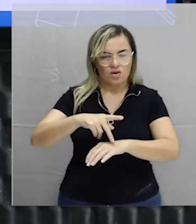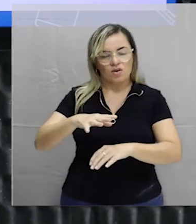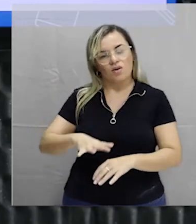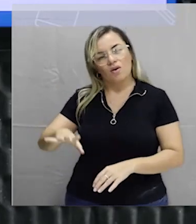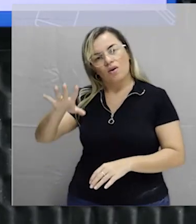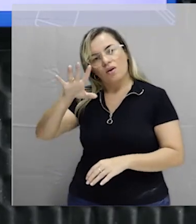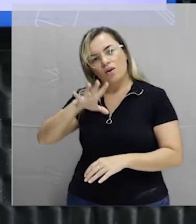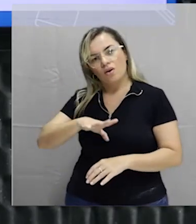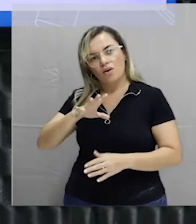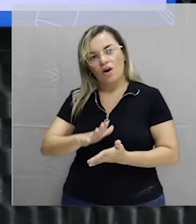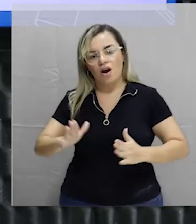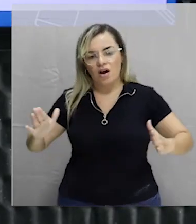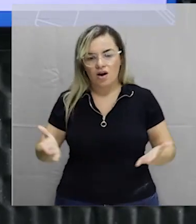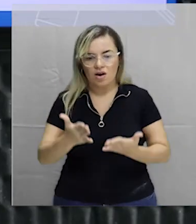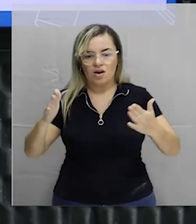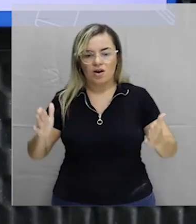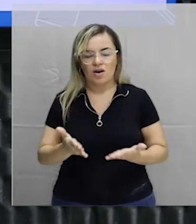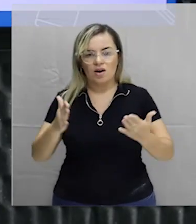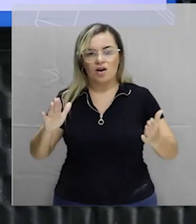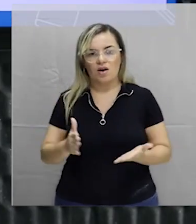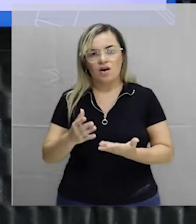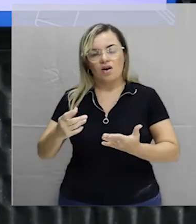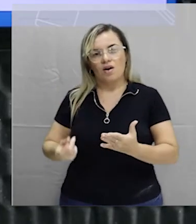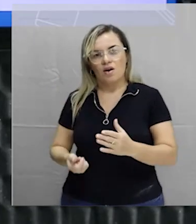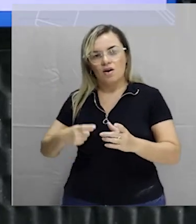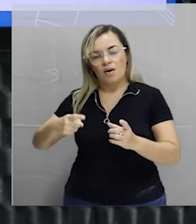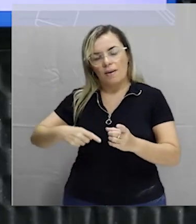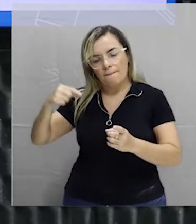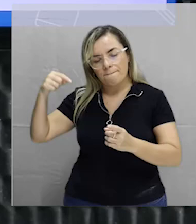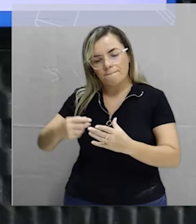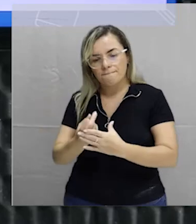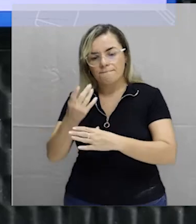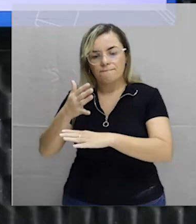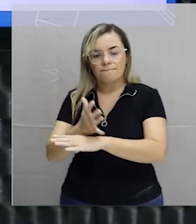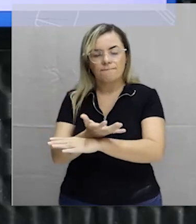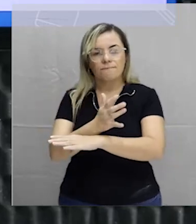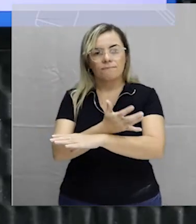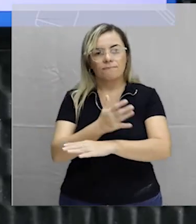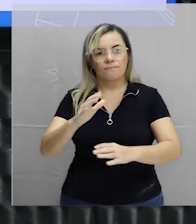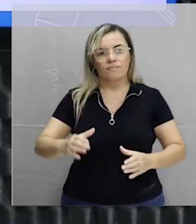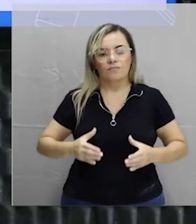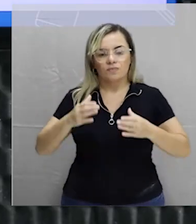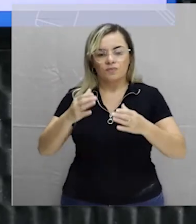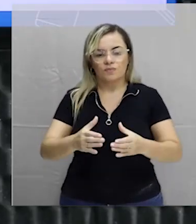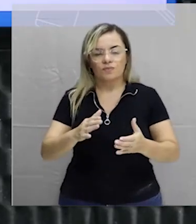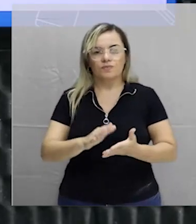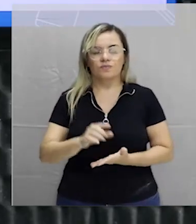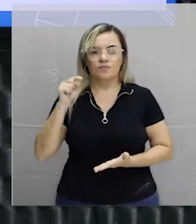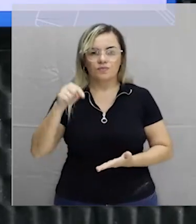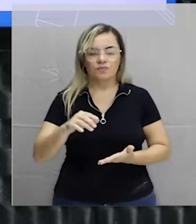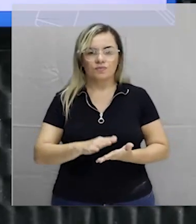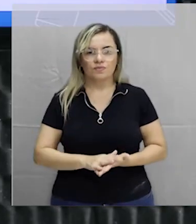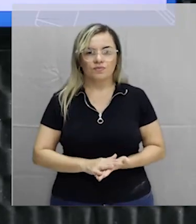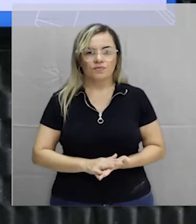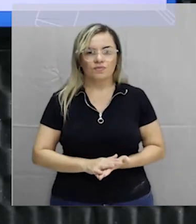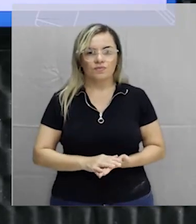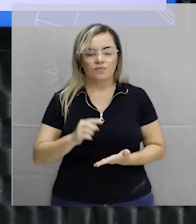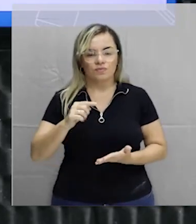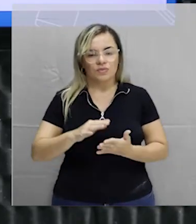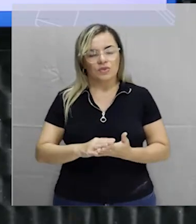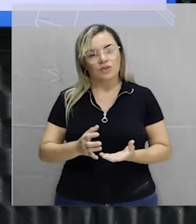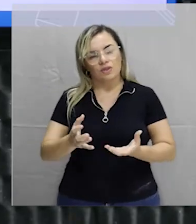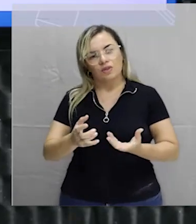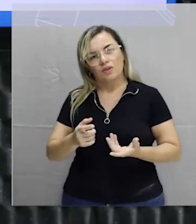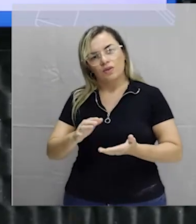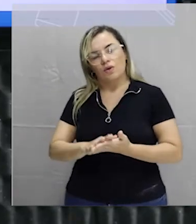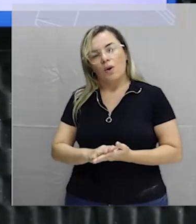os produtores locais, a produção local, uma companhia que se comprometeu a